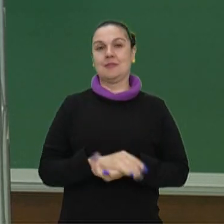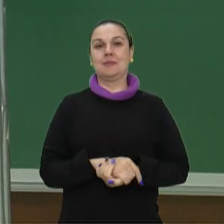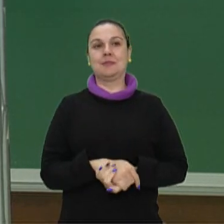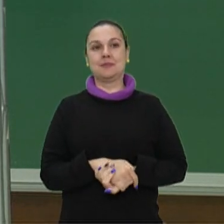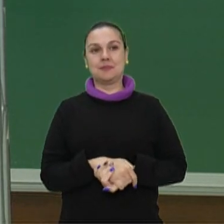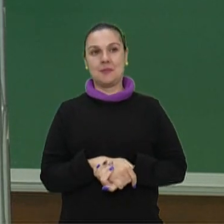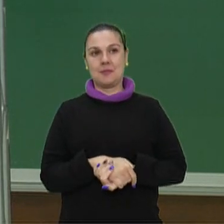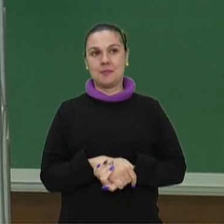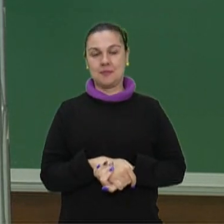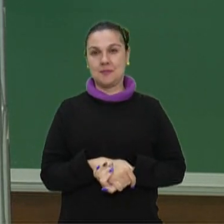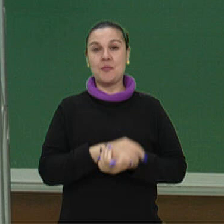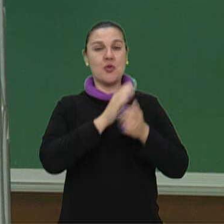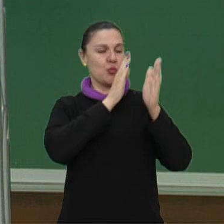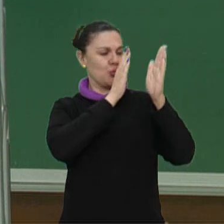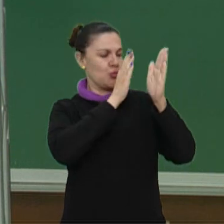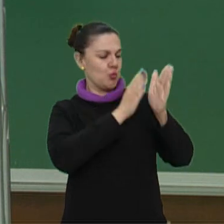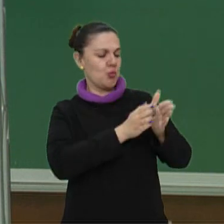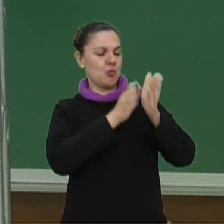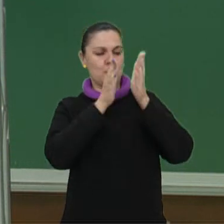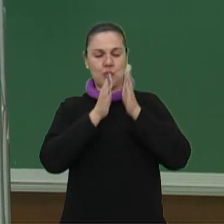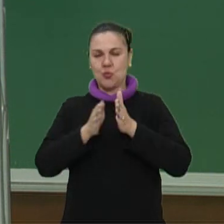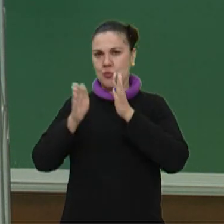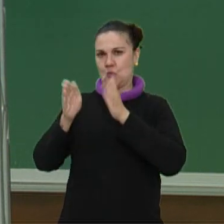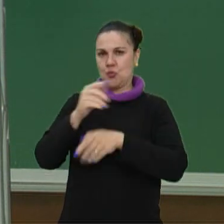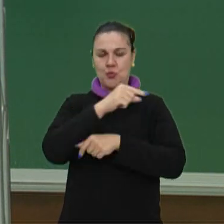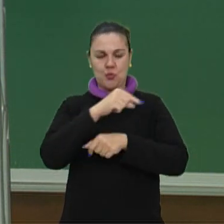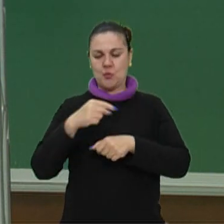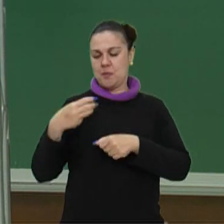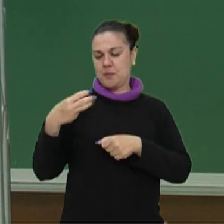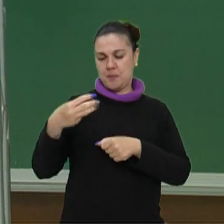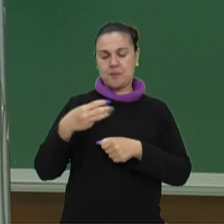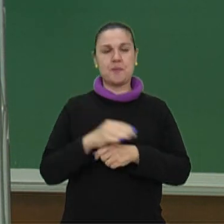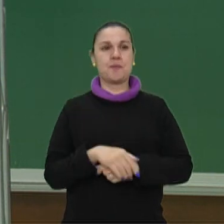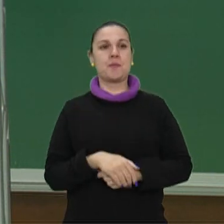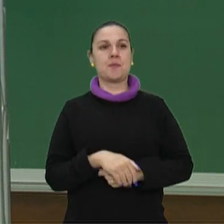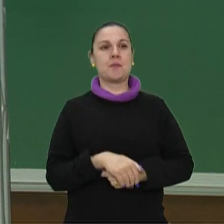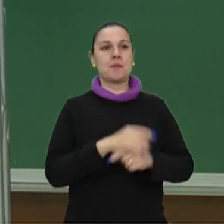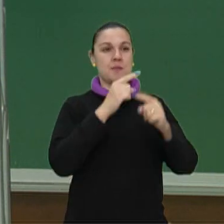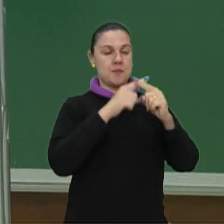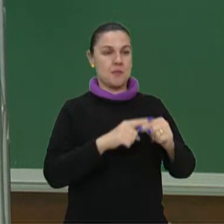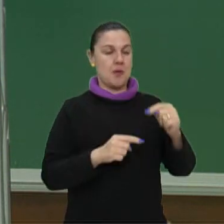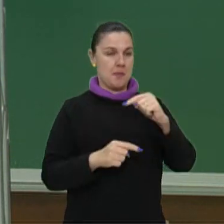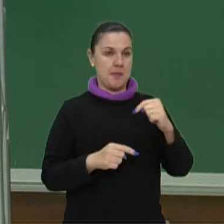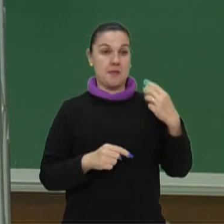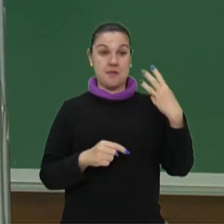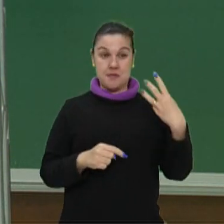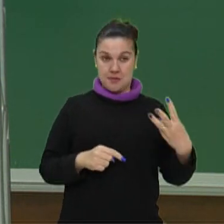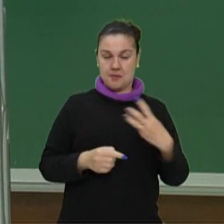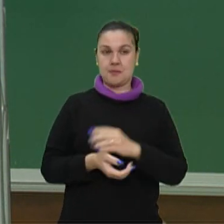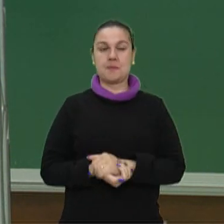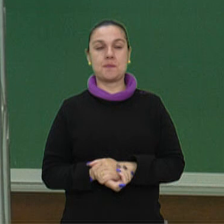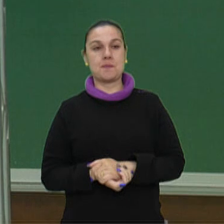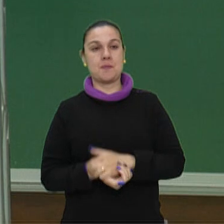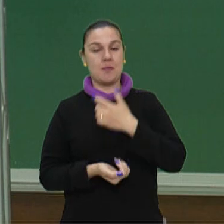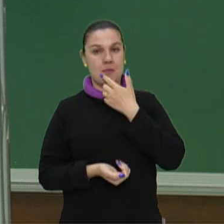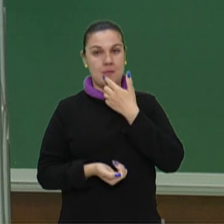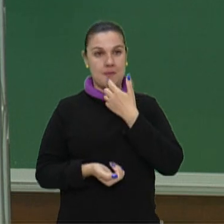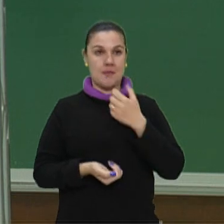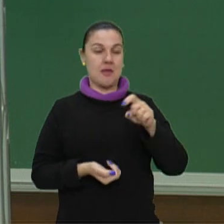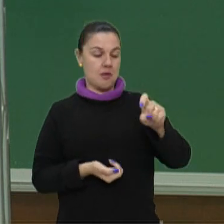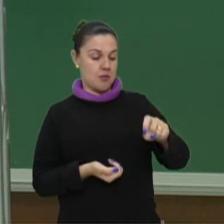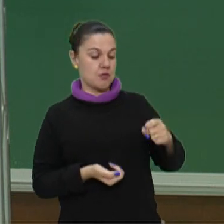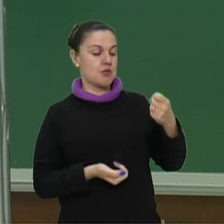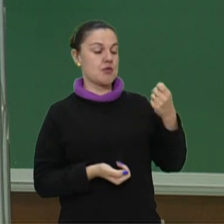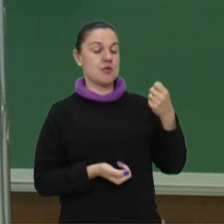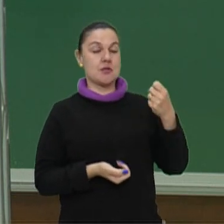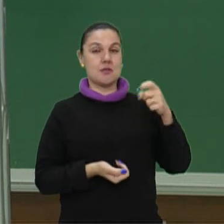inicial, multiplico todos os elementos por menos 3. Multiplicando isso aqui por menos 3, o resultado é isso, né? X ao quadrado